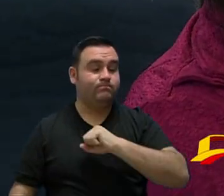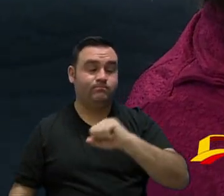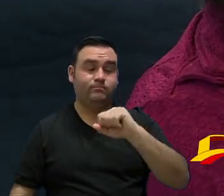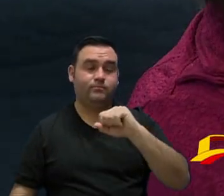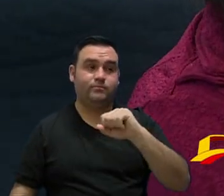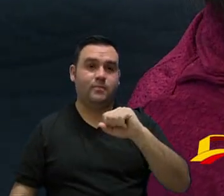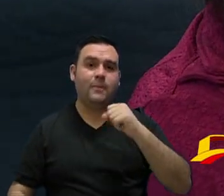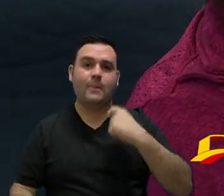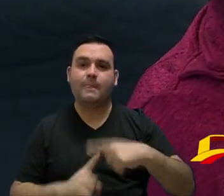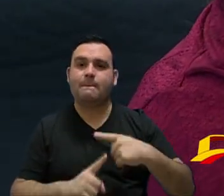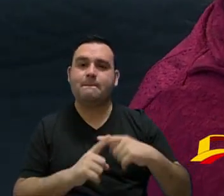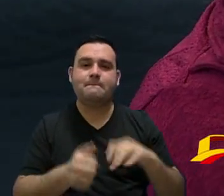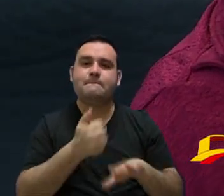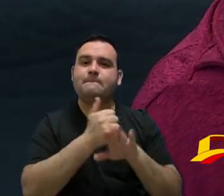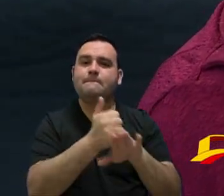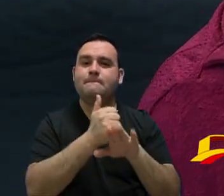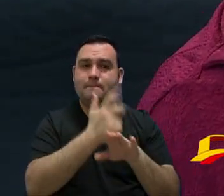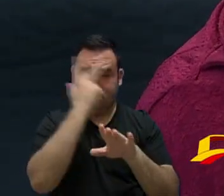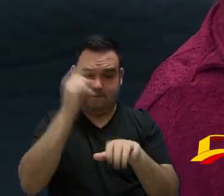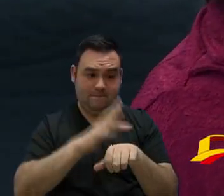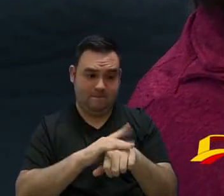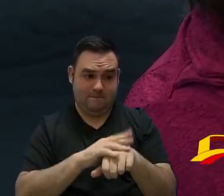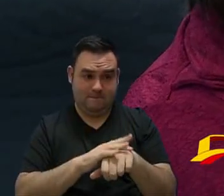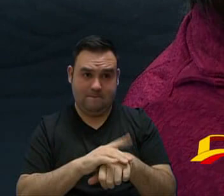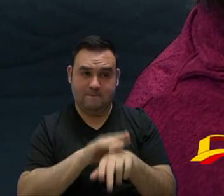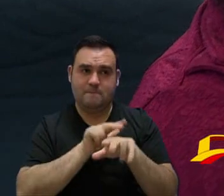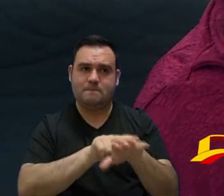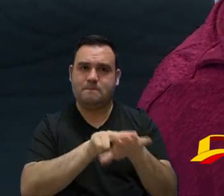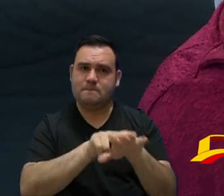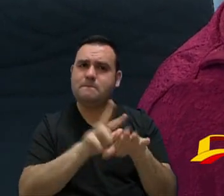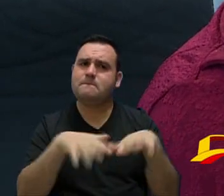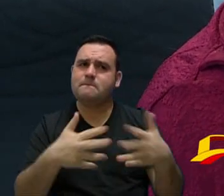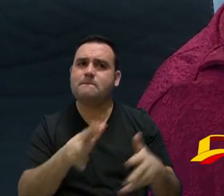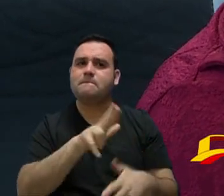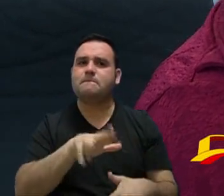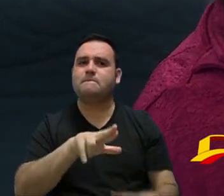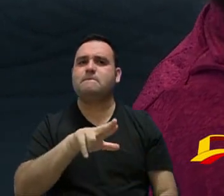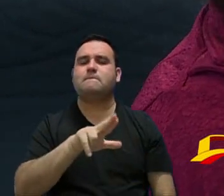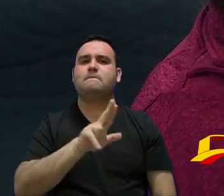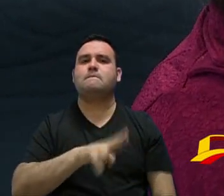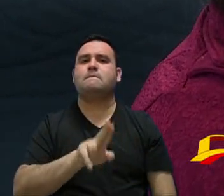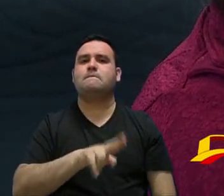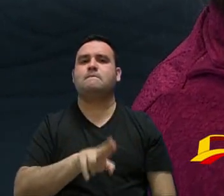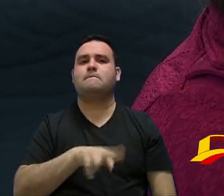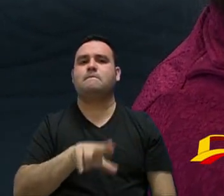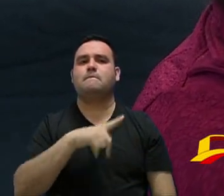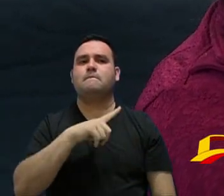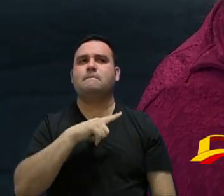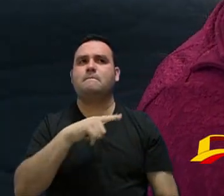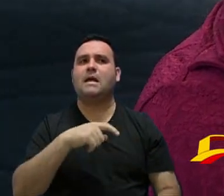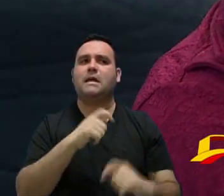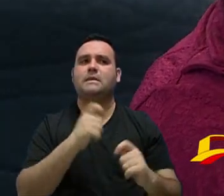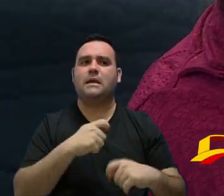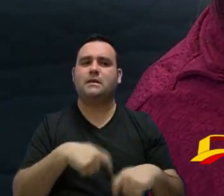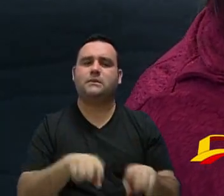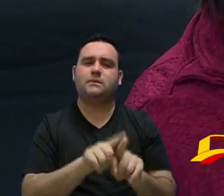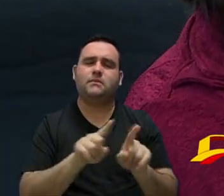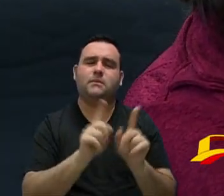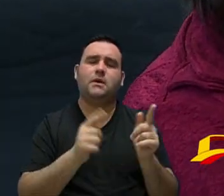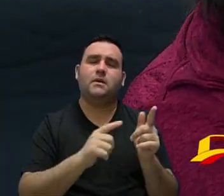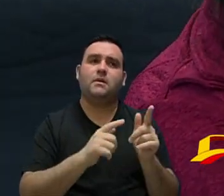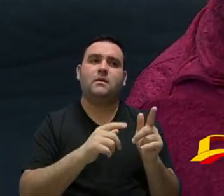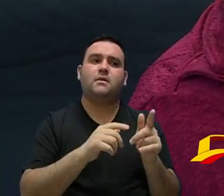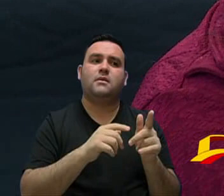fazer o transporte dos pacientes então se utilize há a possibilidade da